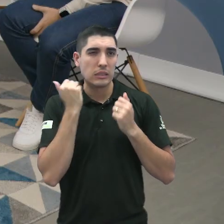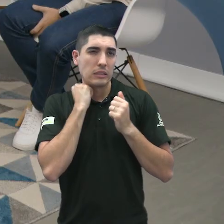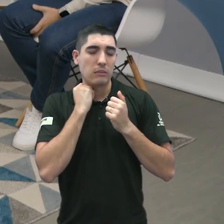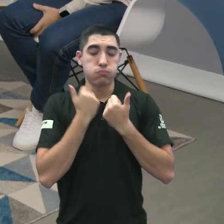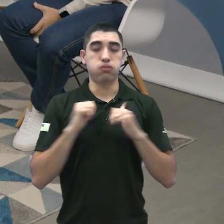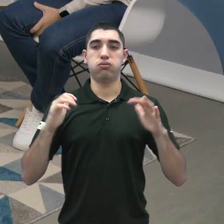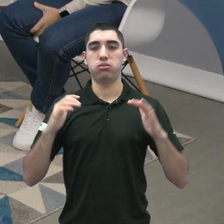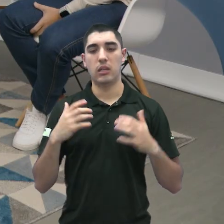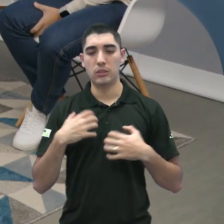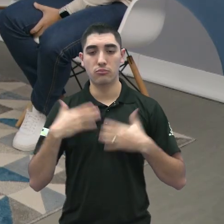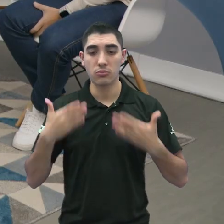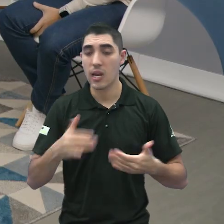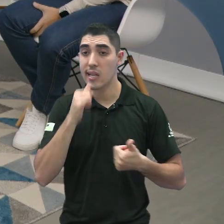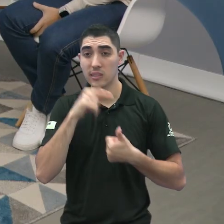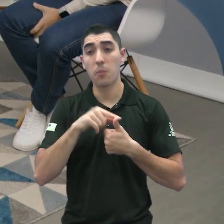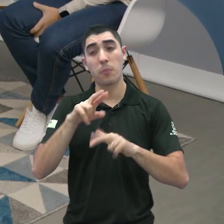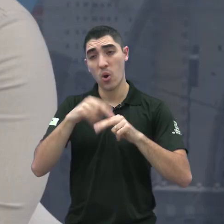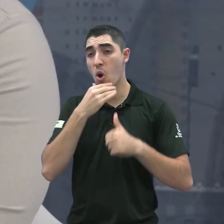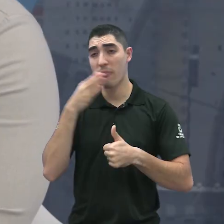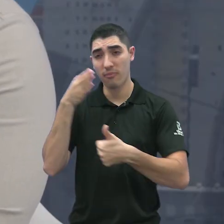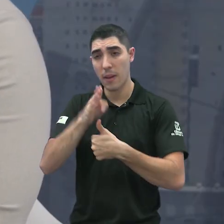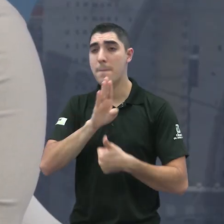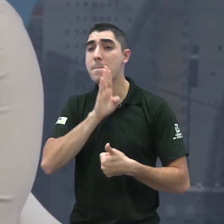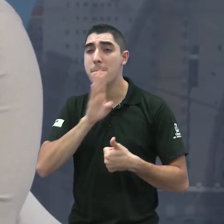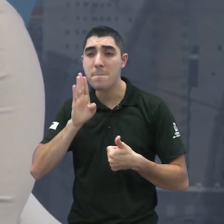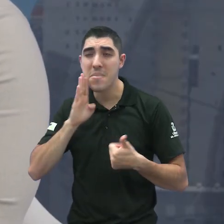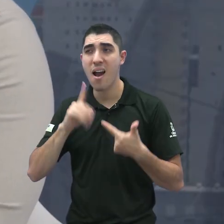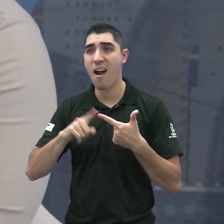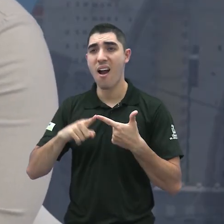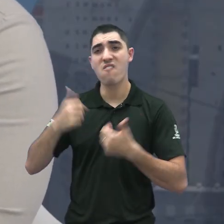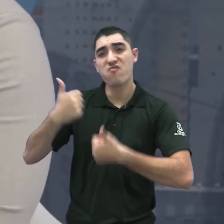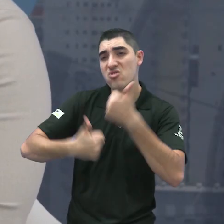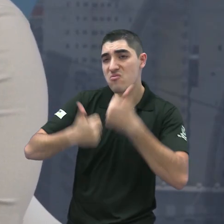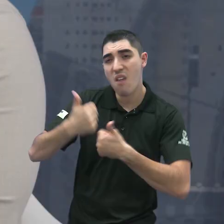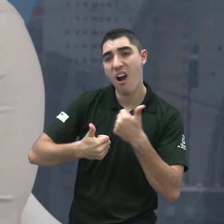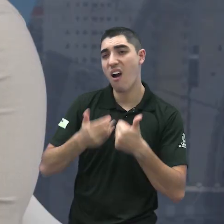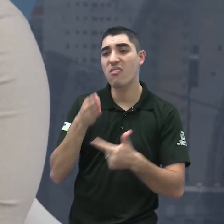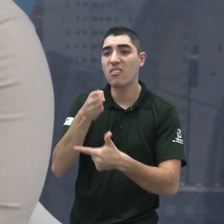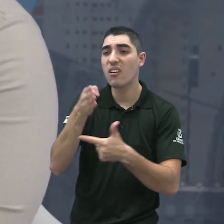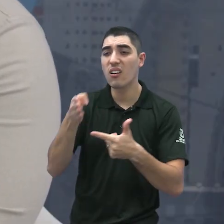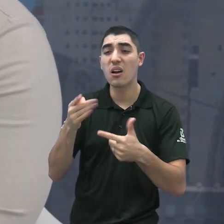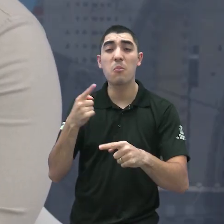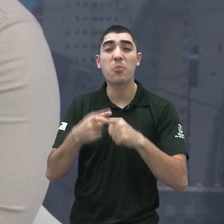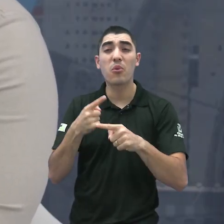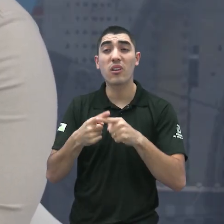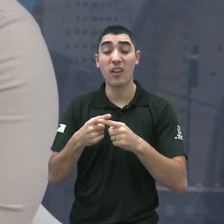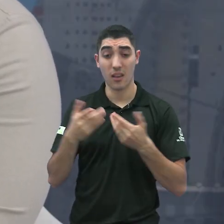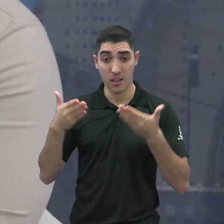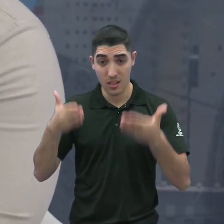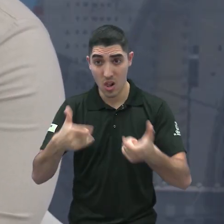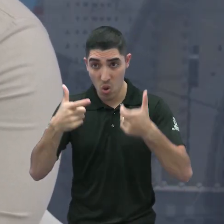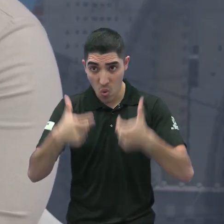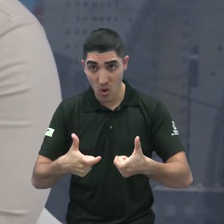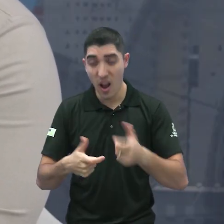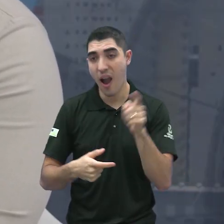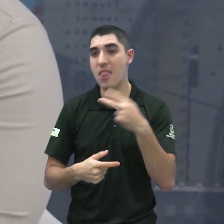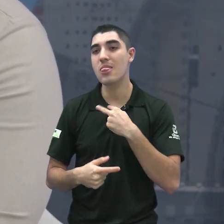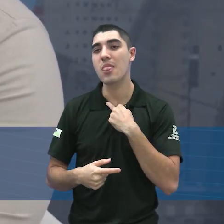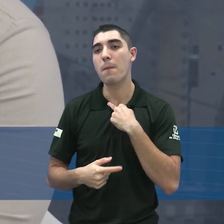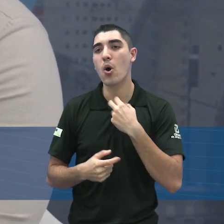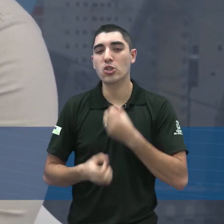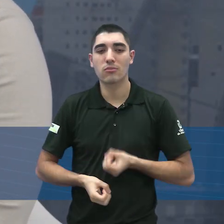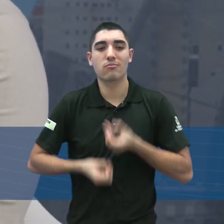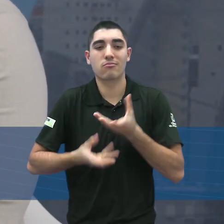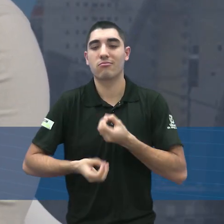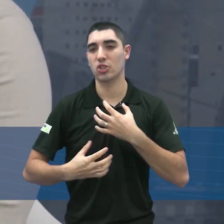né, grandes ambientes que homens frequentam, bares, campo de futebol e tal, aonde ele frequenta para não falar